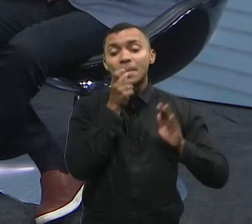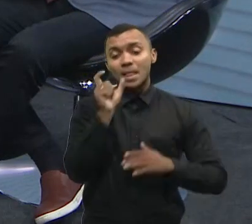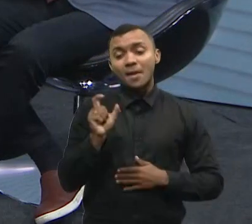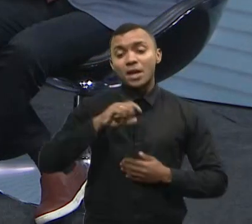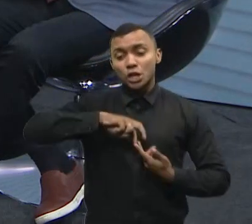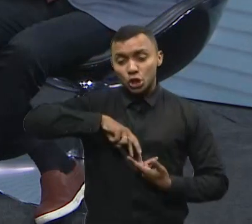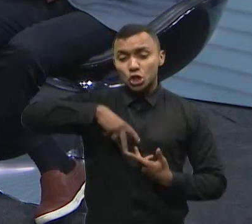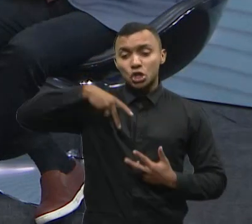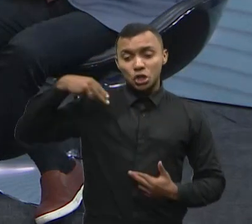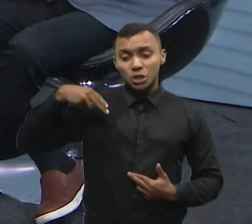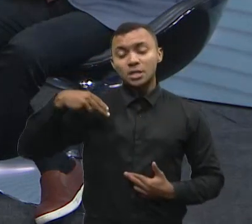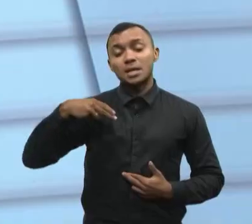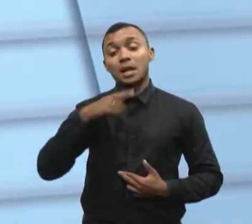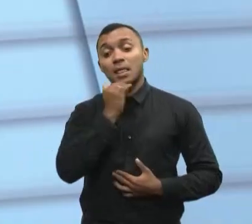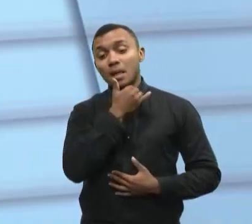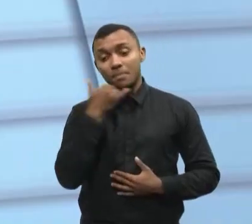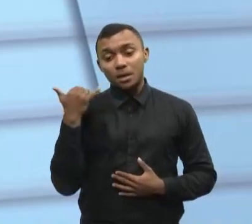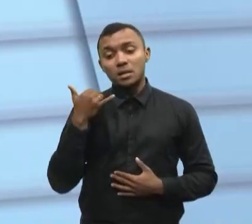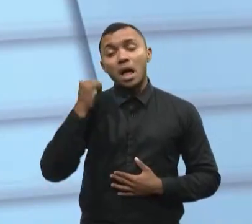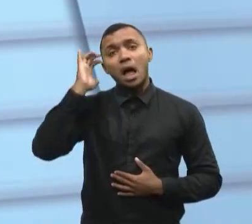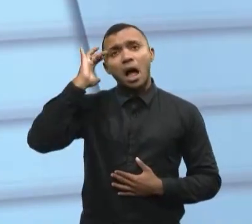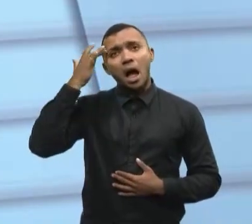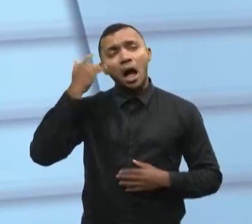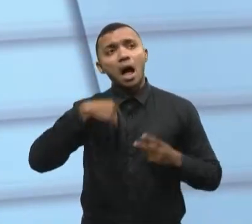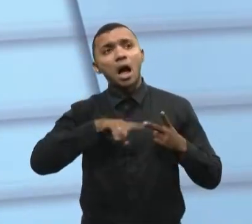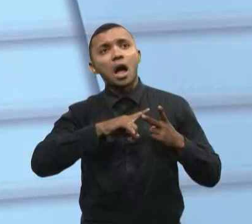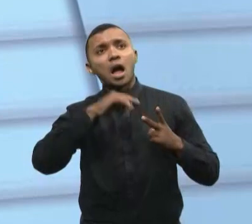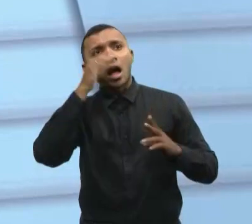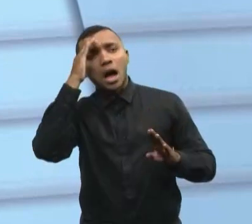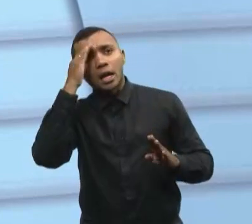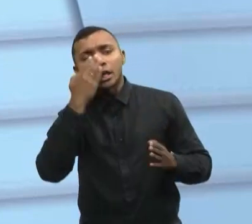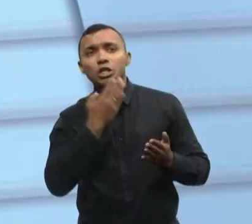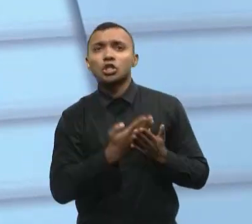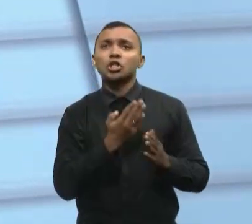determinante. Tem algumas hipóteses ambientais,